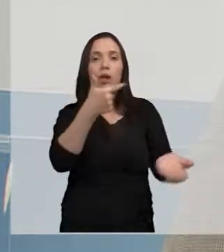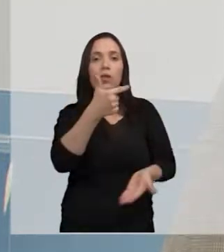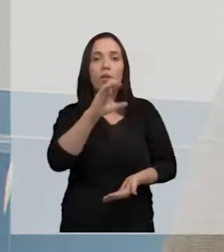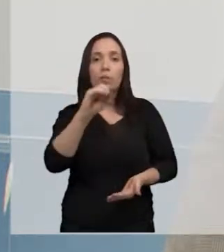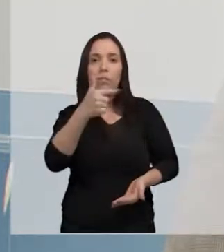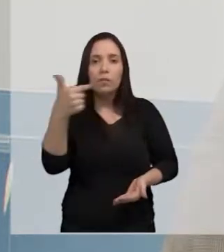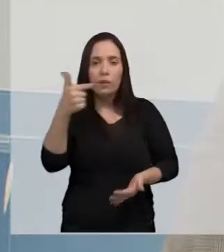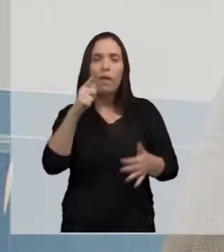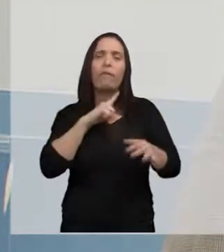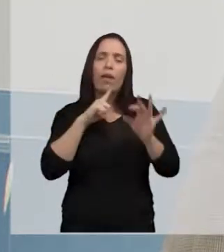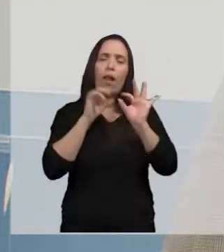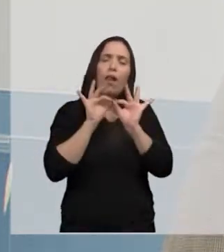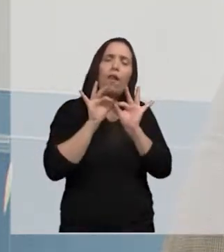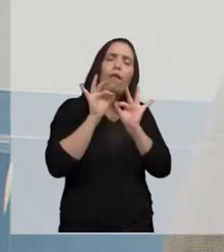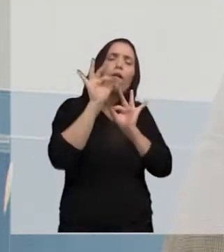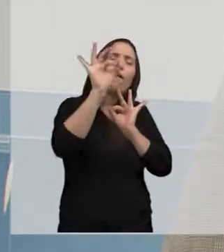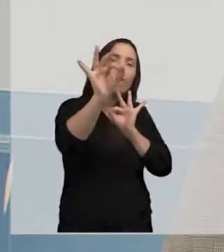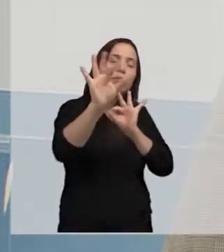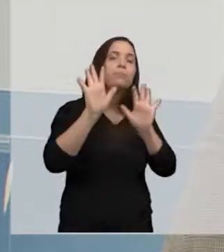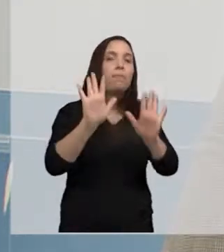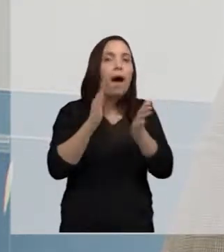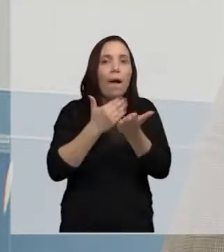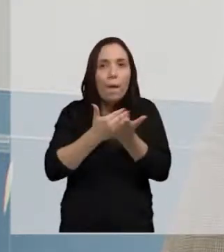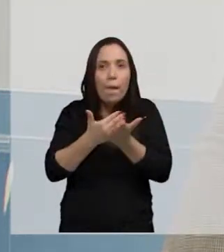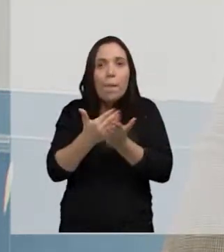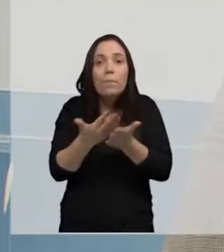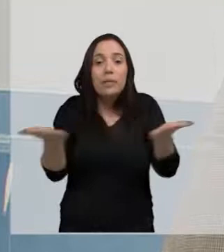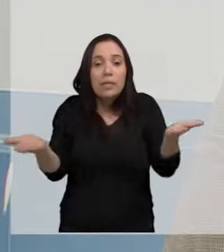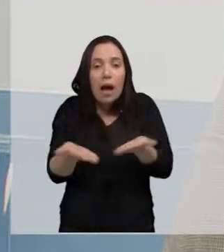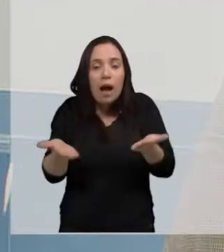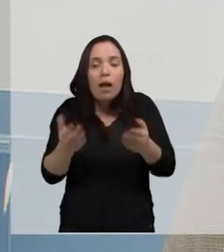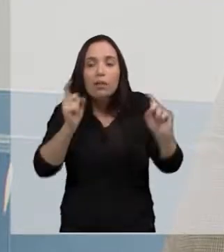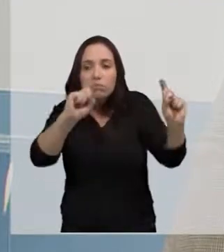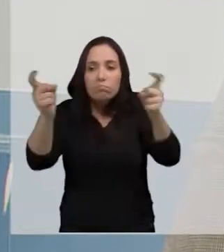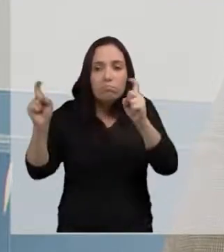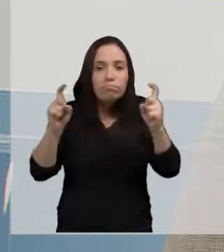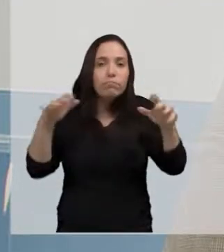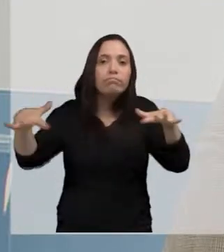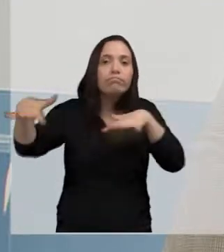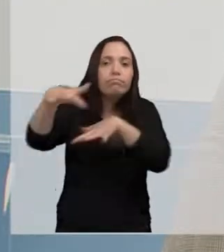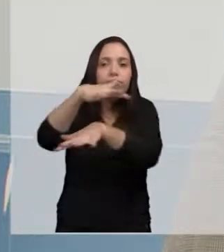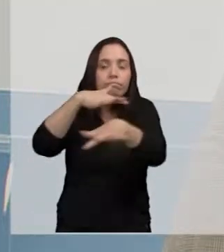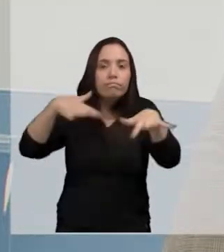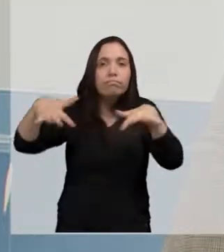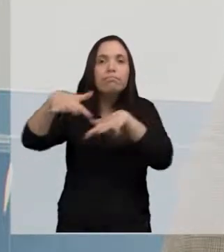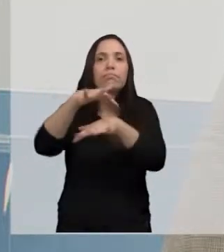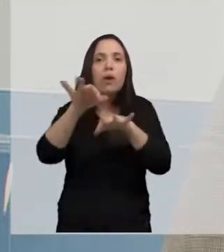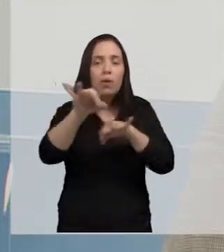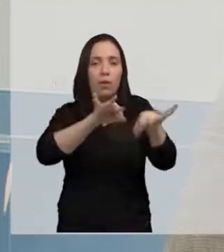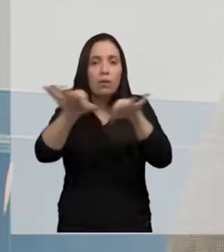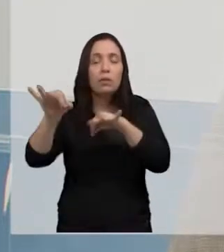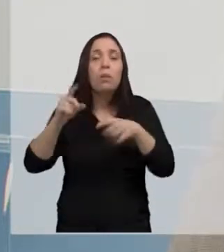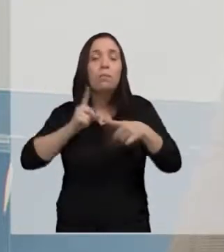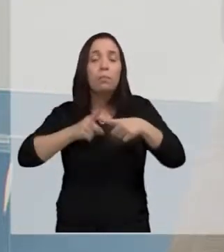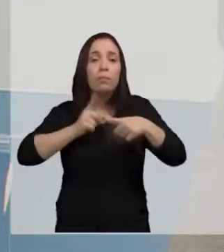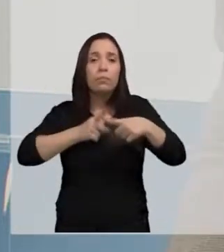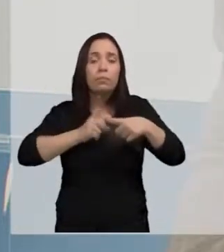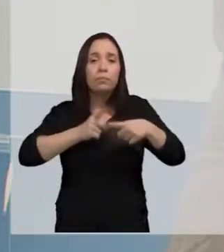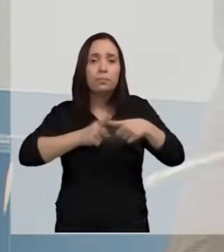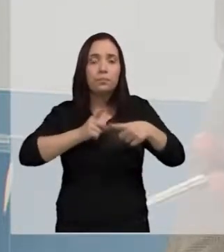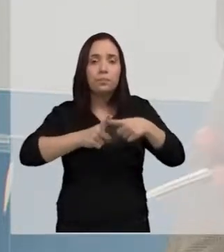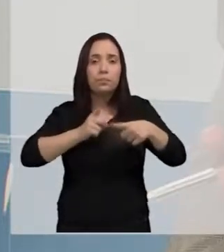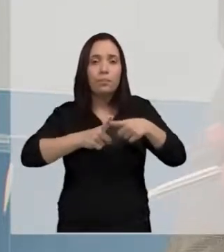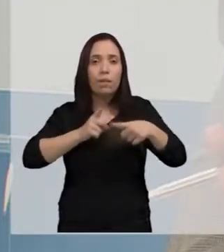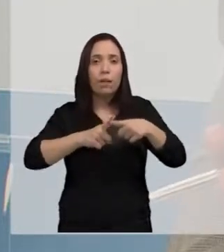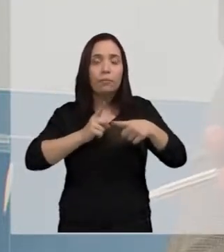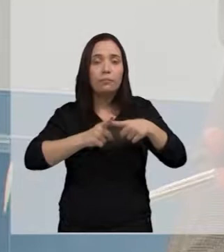longe. Mas o cenário está se construindo. Mas eu acho que essa discussão vai acontecer porque tem todo um